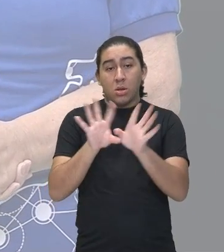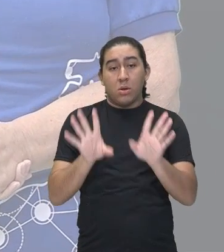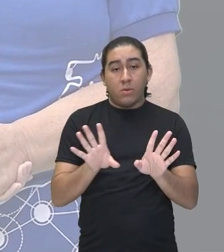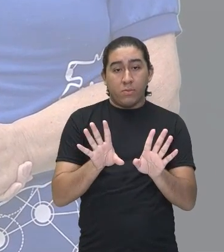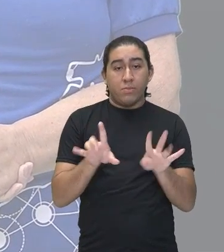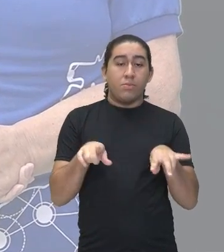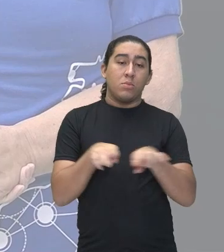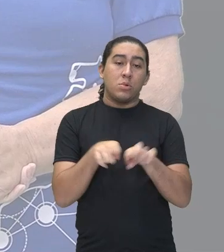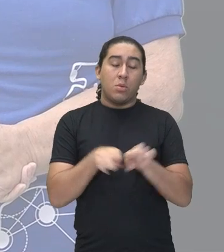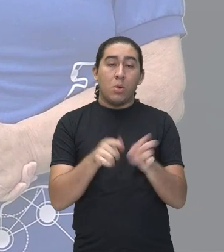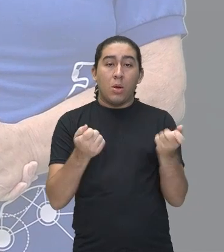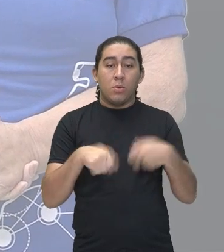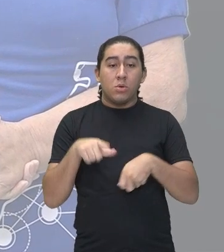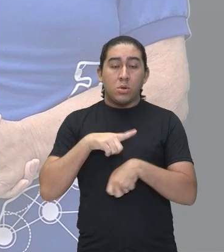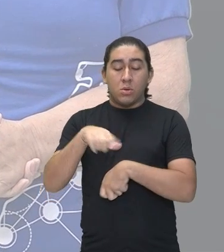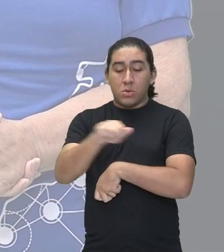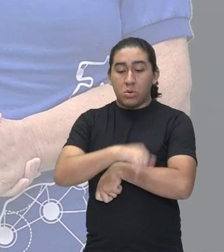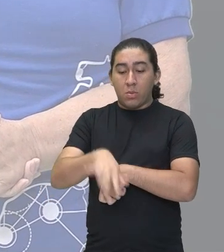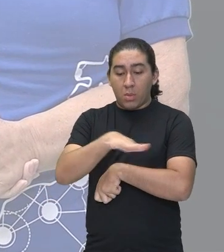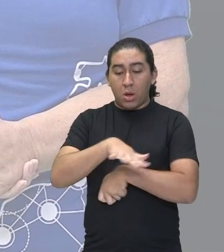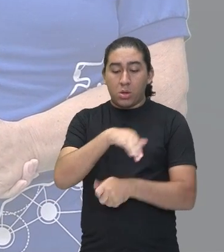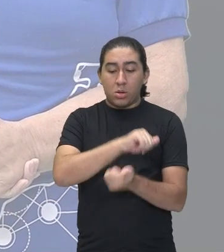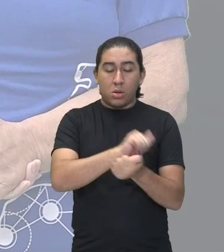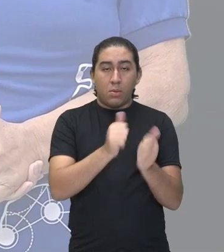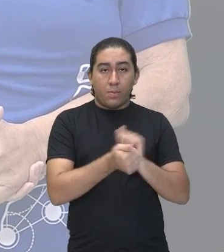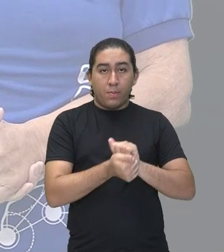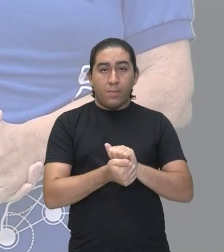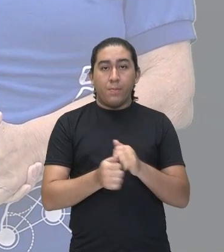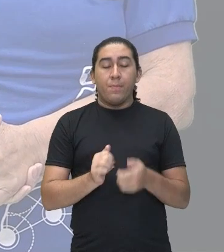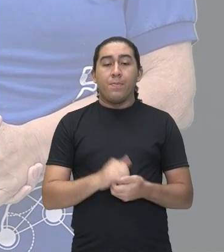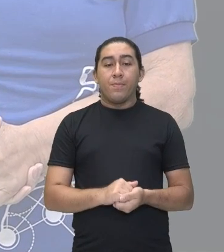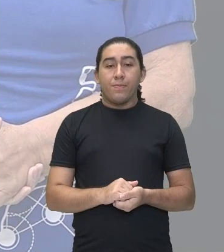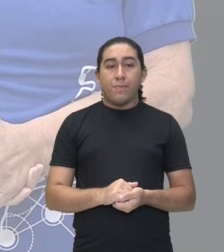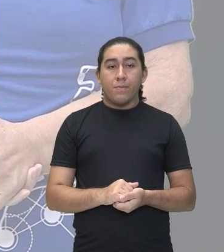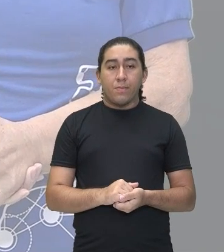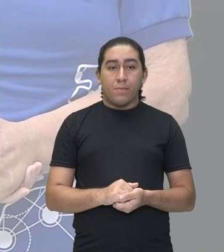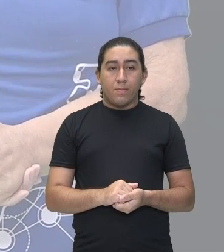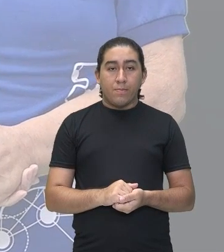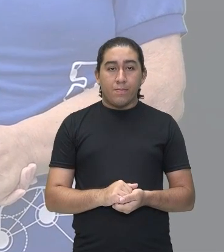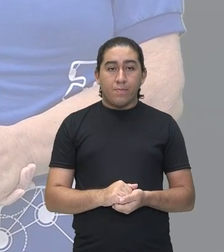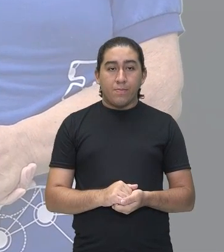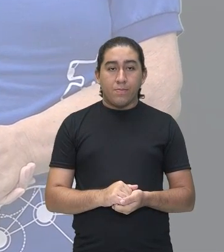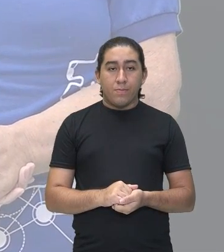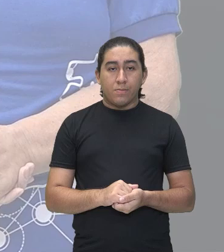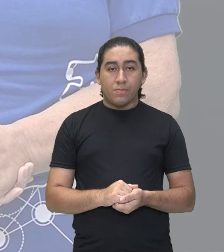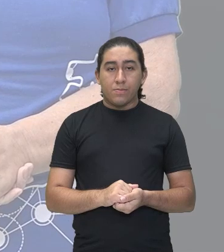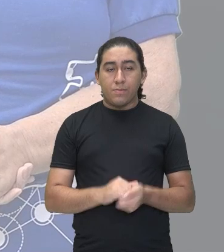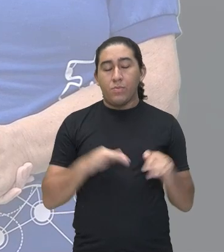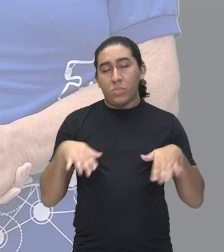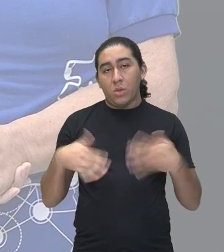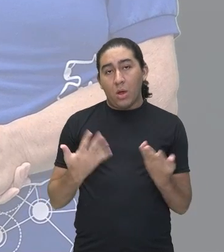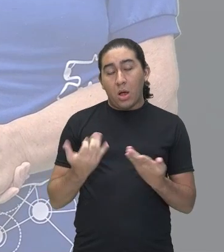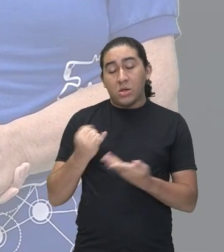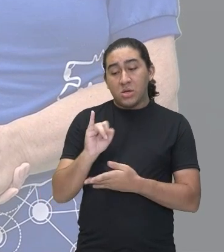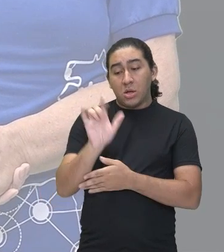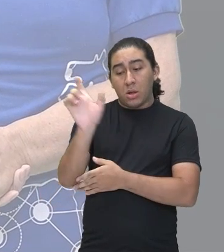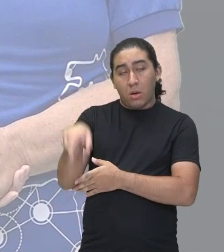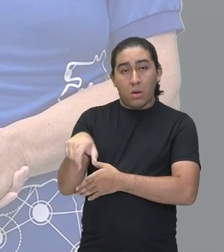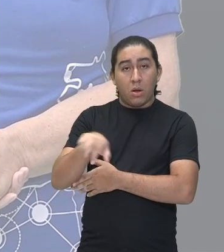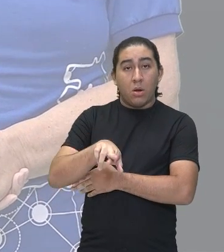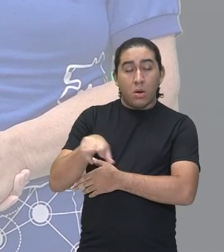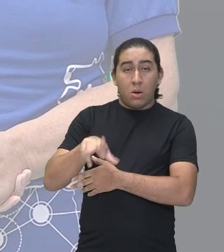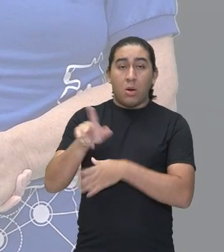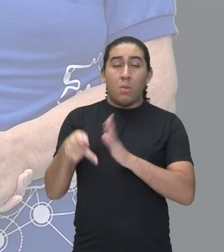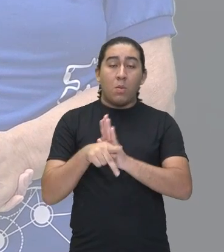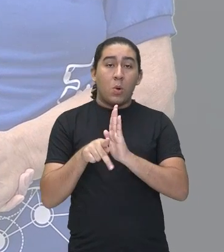despendidos do que a cargos do engenho articulados. A quem senão a ti, dos